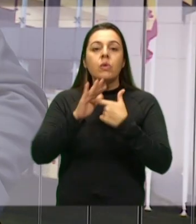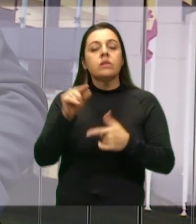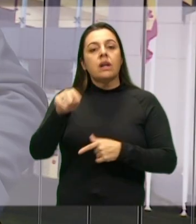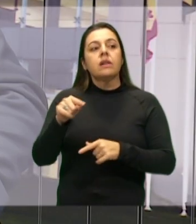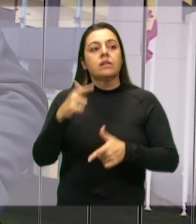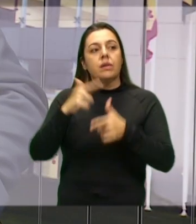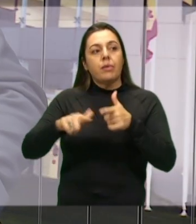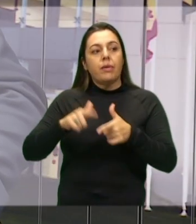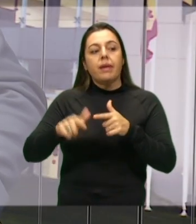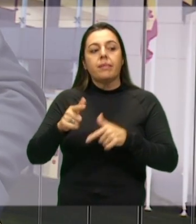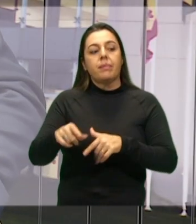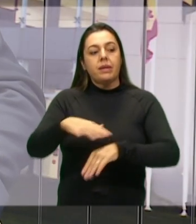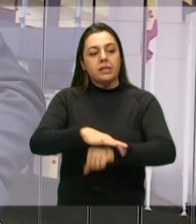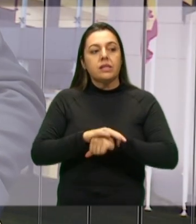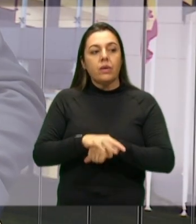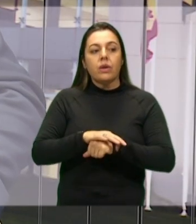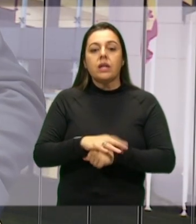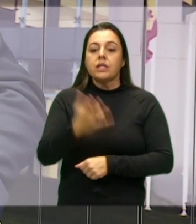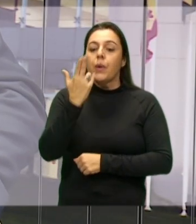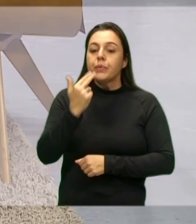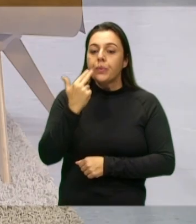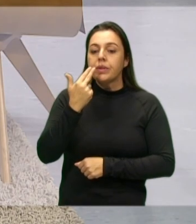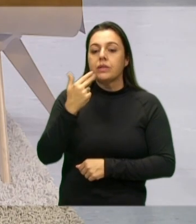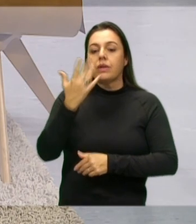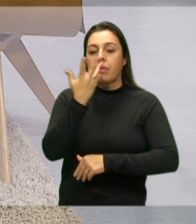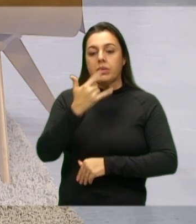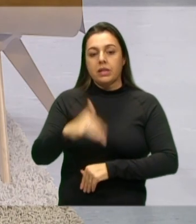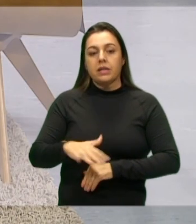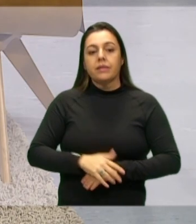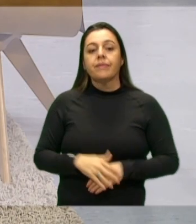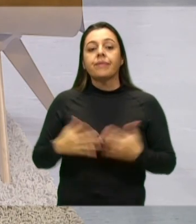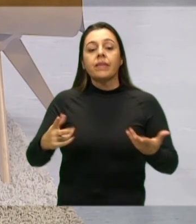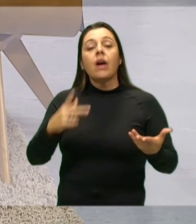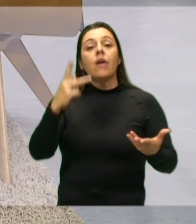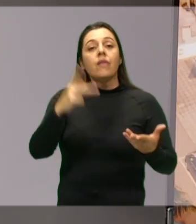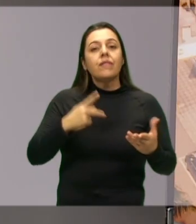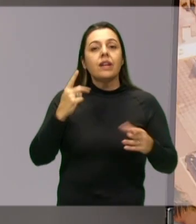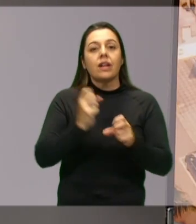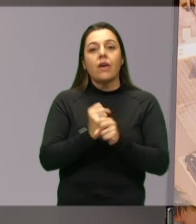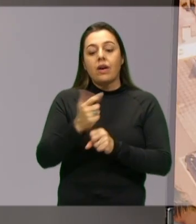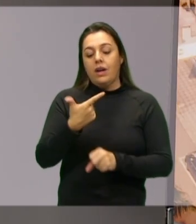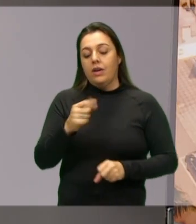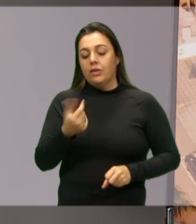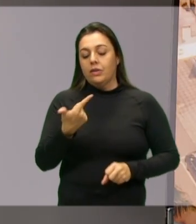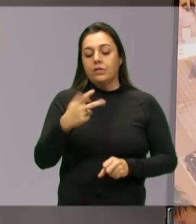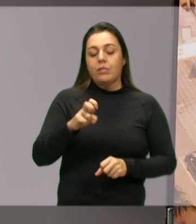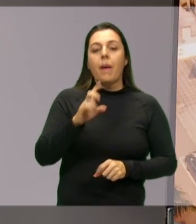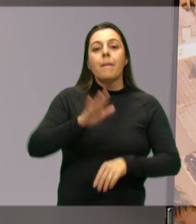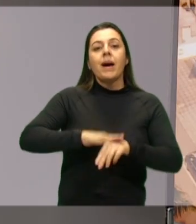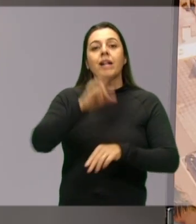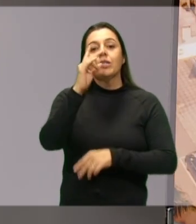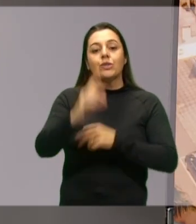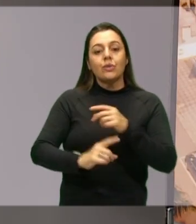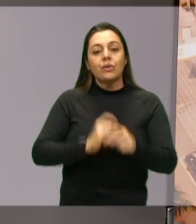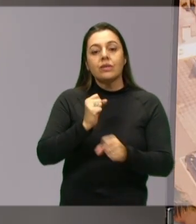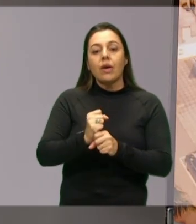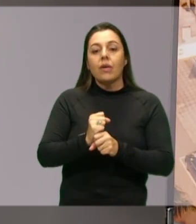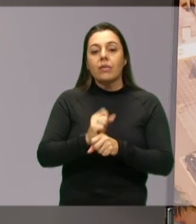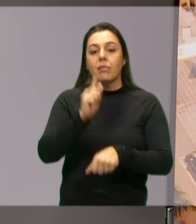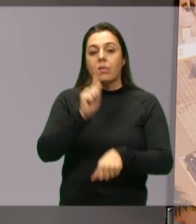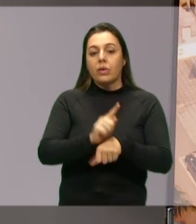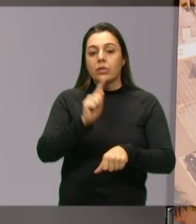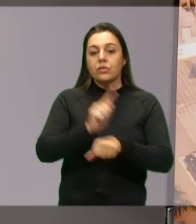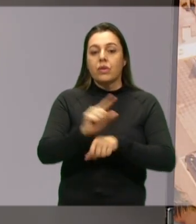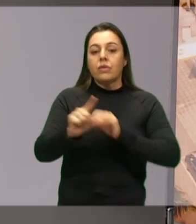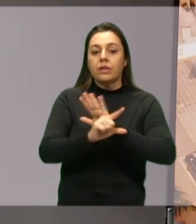visibilidade para a gente trazer segurança nutricional para essas crianças. Vereador, 2025 é mais um ano em que a Câmara pode gerir as